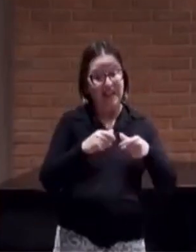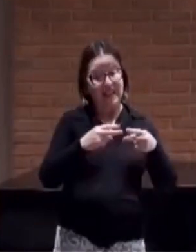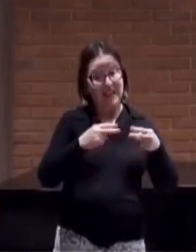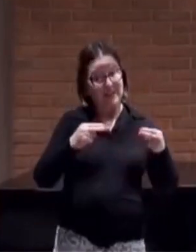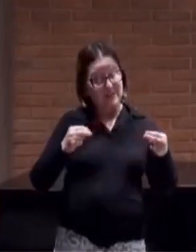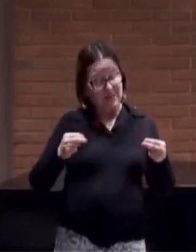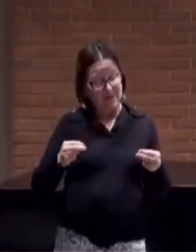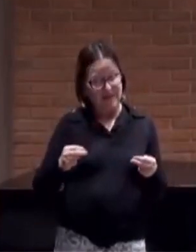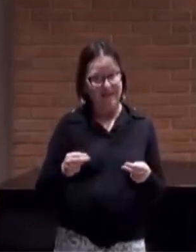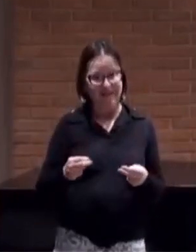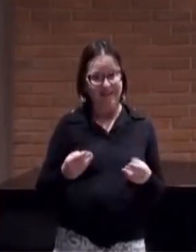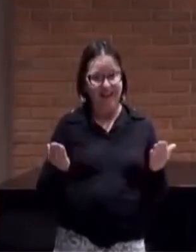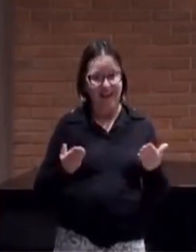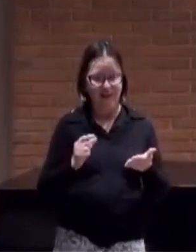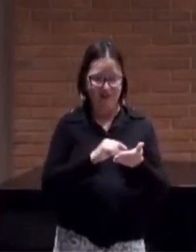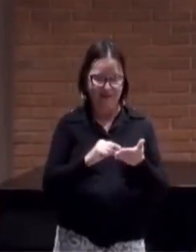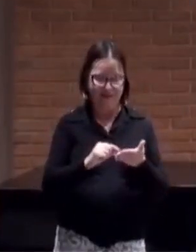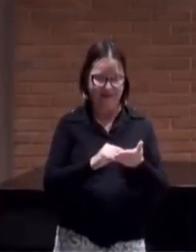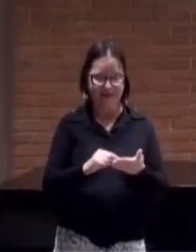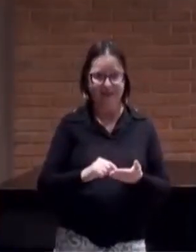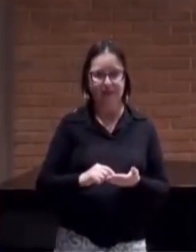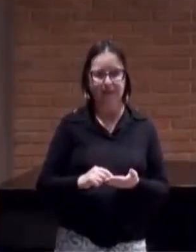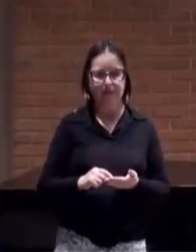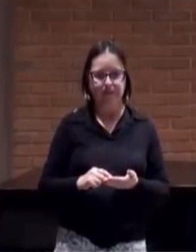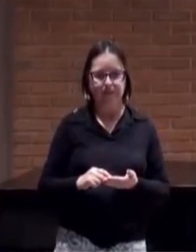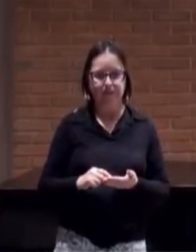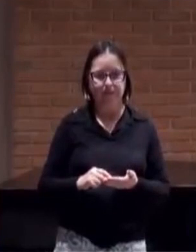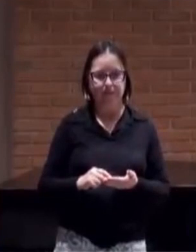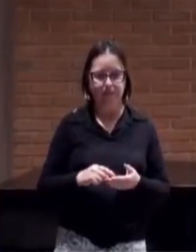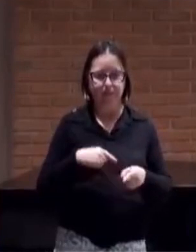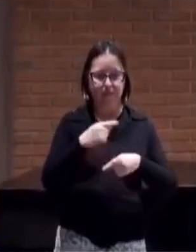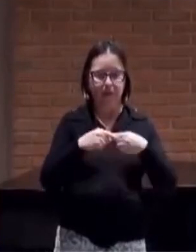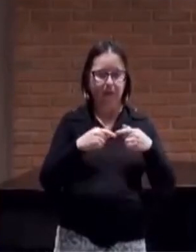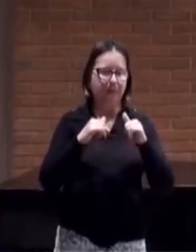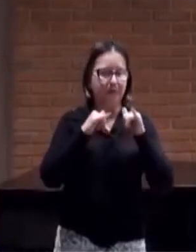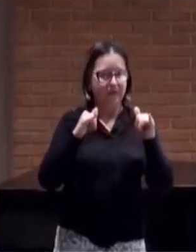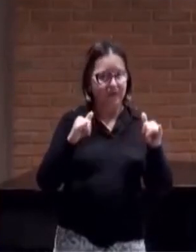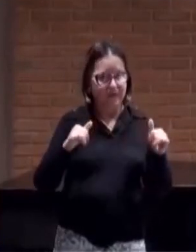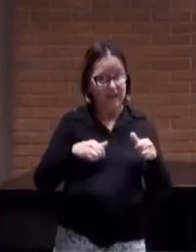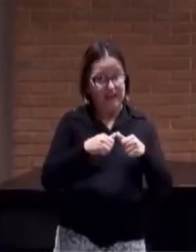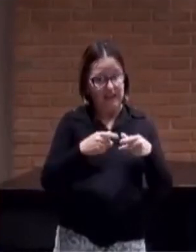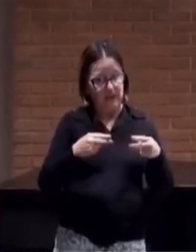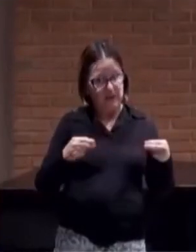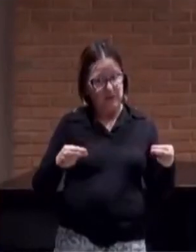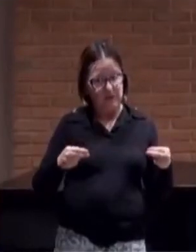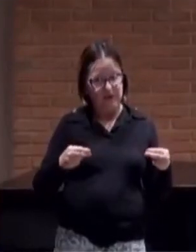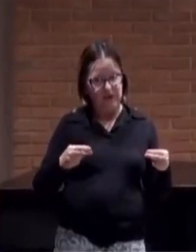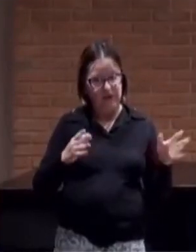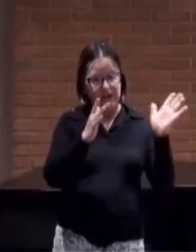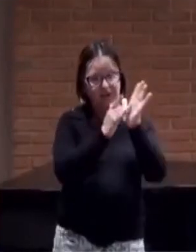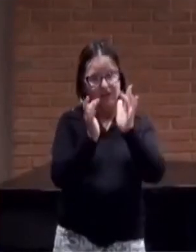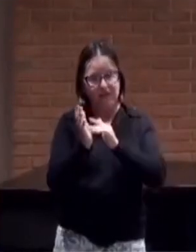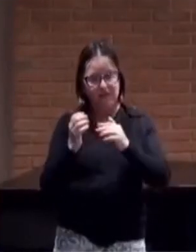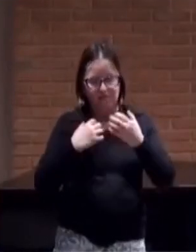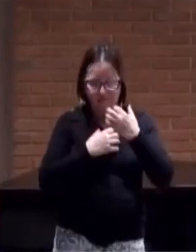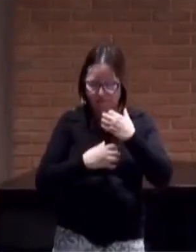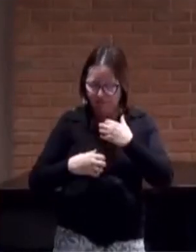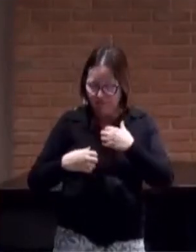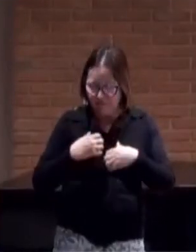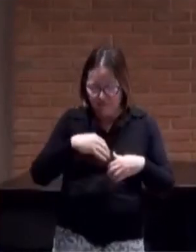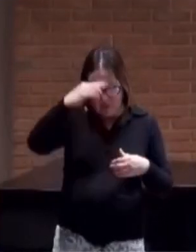dar uma olhadinha nesse versículo. Ditas estas coisas, angustiou-se Jesus em espírito e